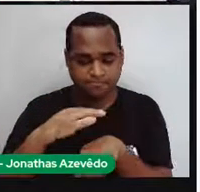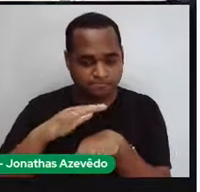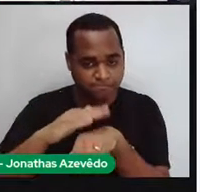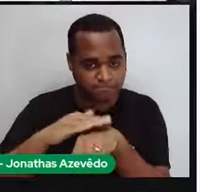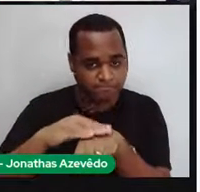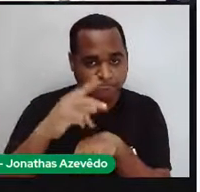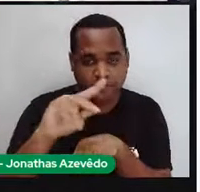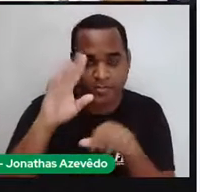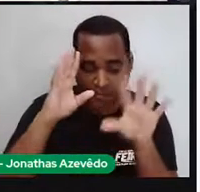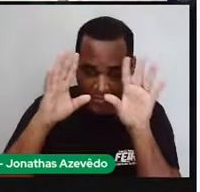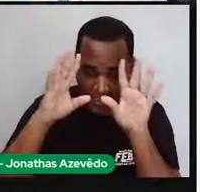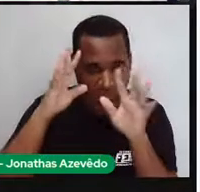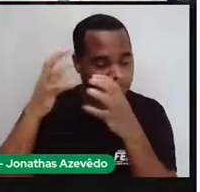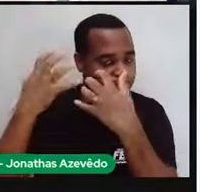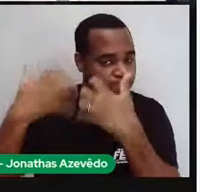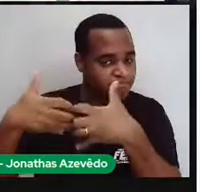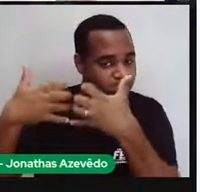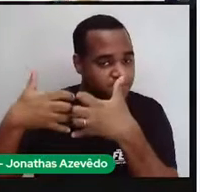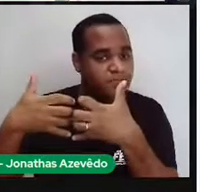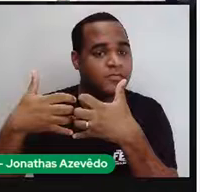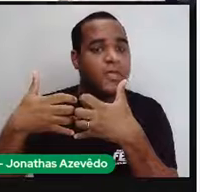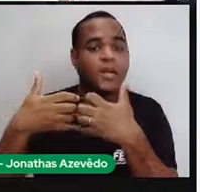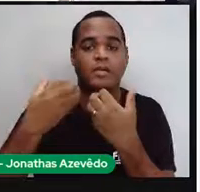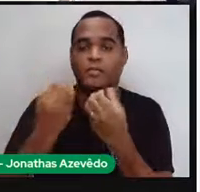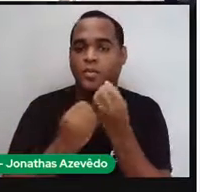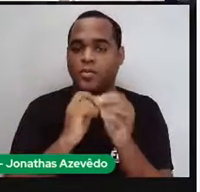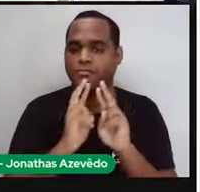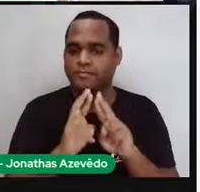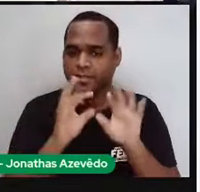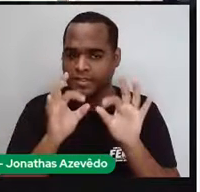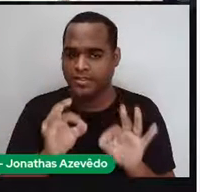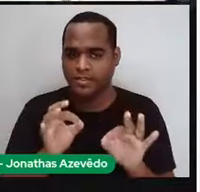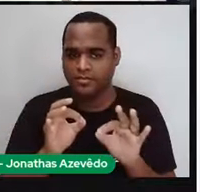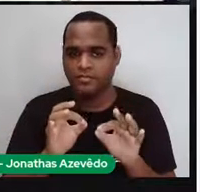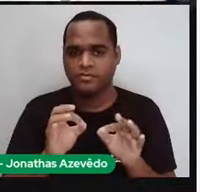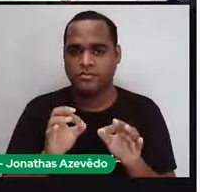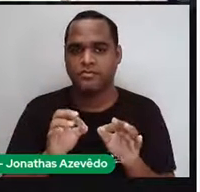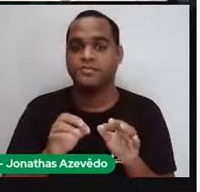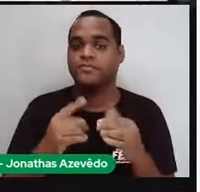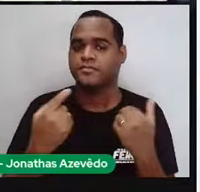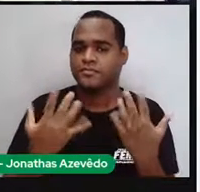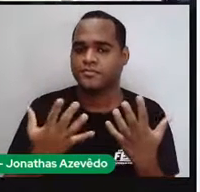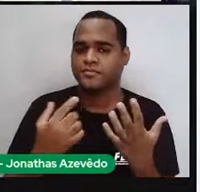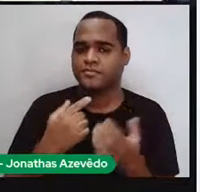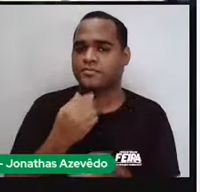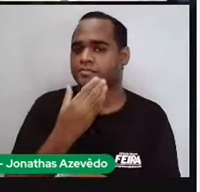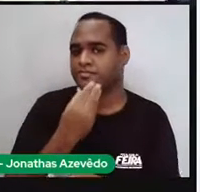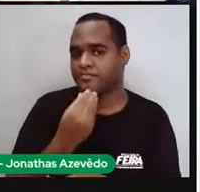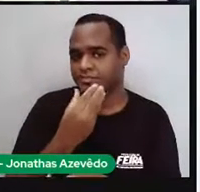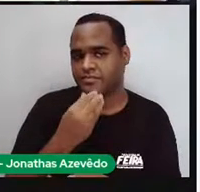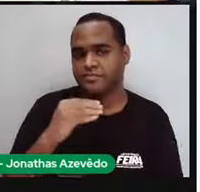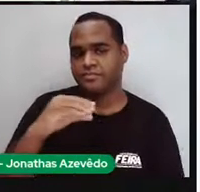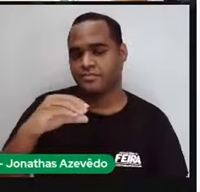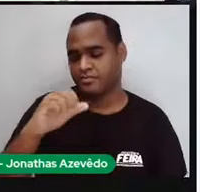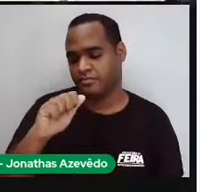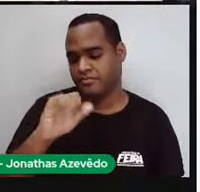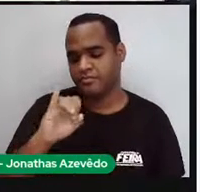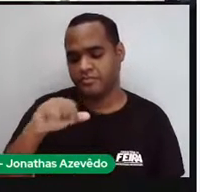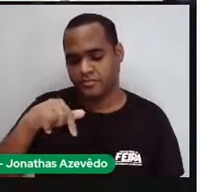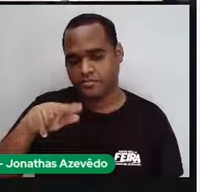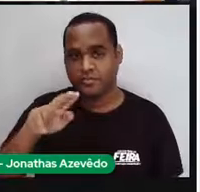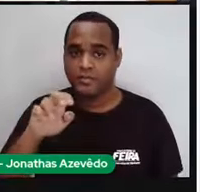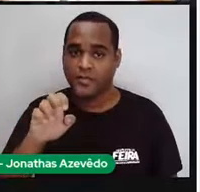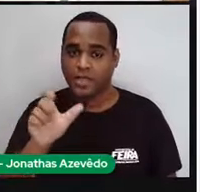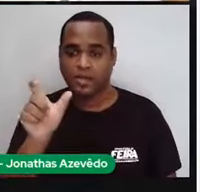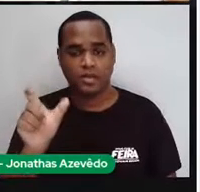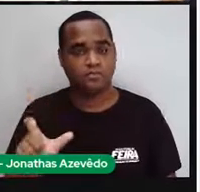a pensar raciocinar e já tentar solucionar isso aí olha só supondo que um rapaz chamado Caique Caique